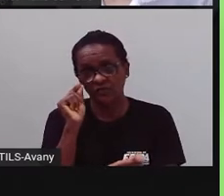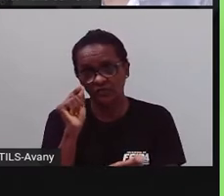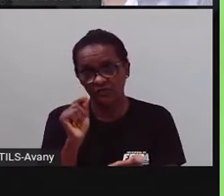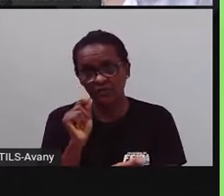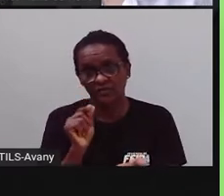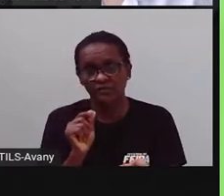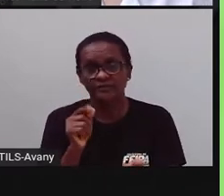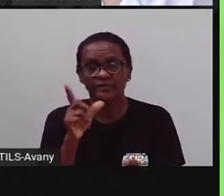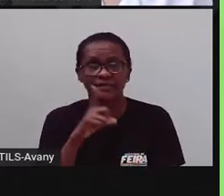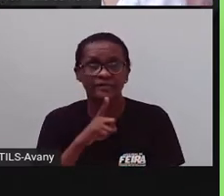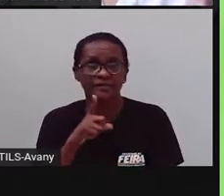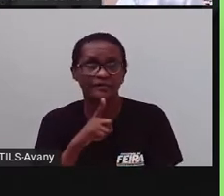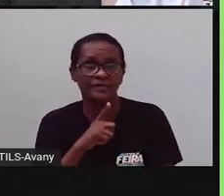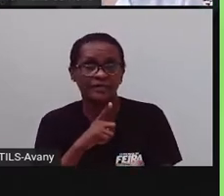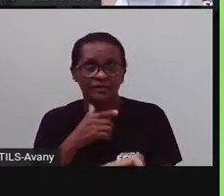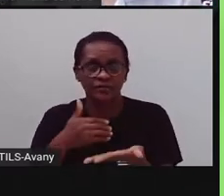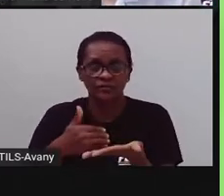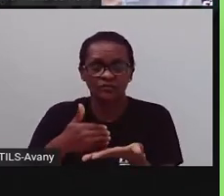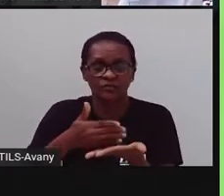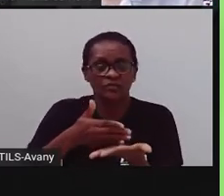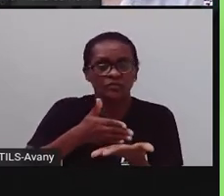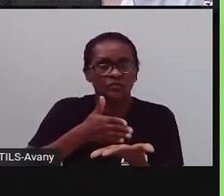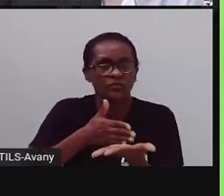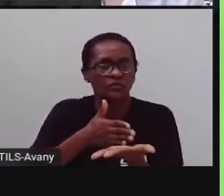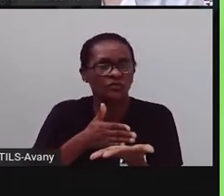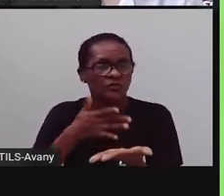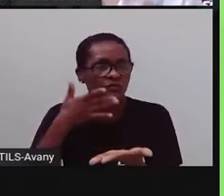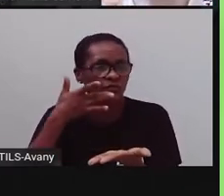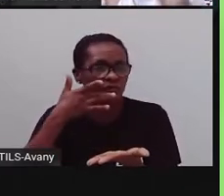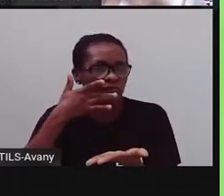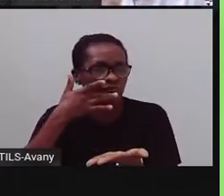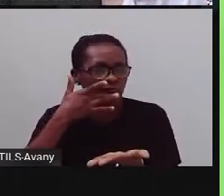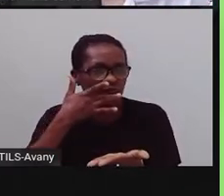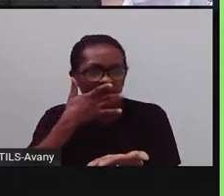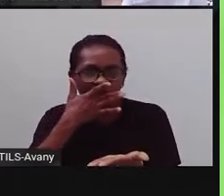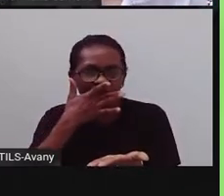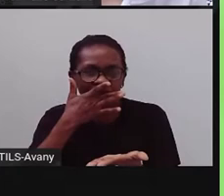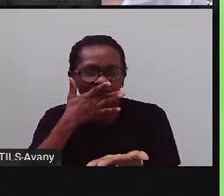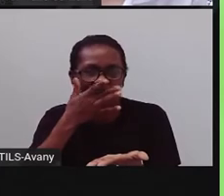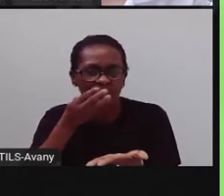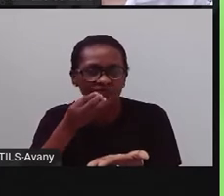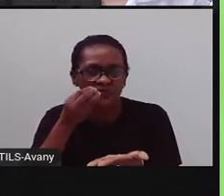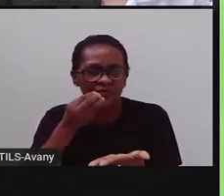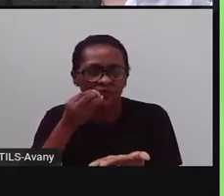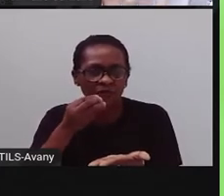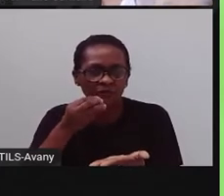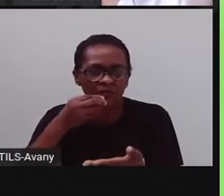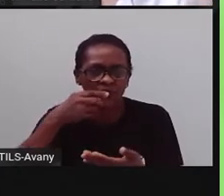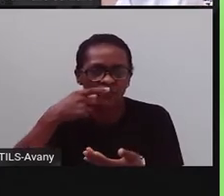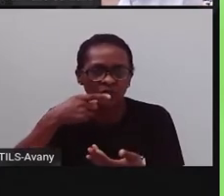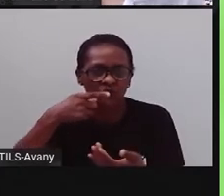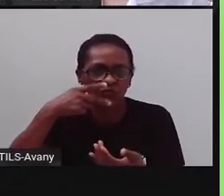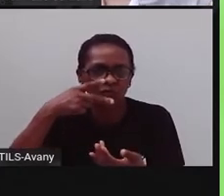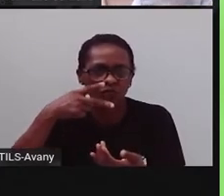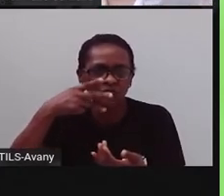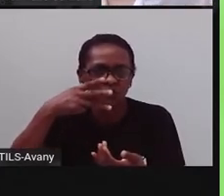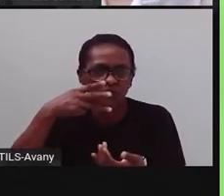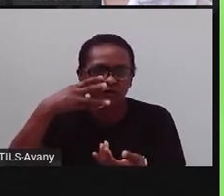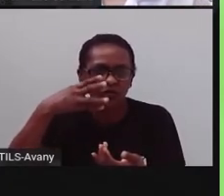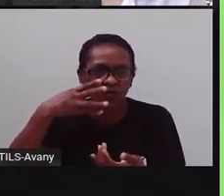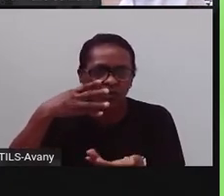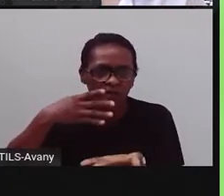tem um bolo na cara ai que delícia que bolo delicioso com quatro andares ó um dois três quatro